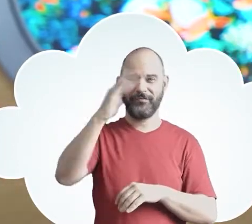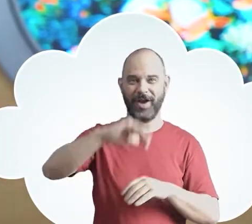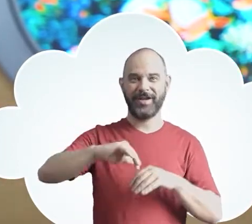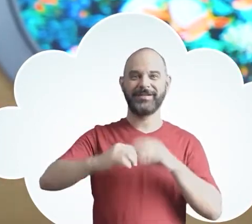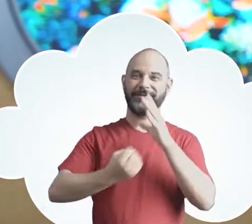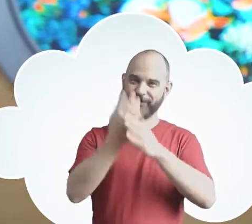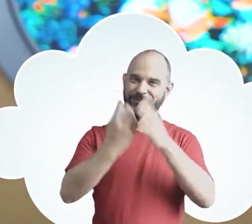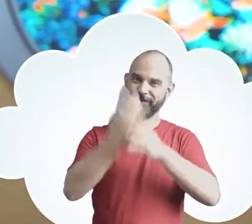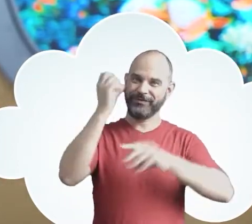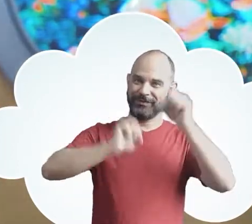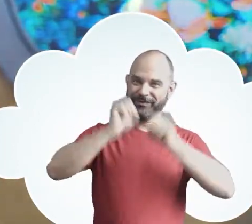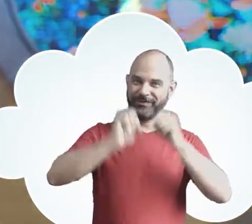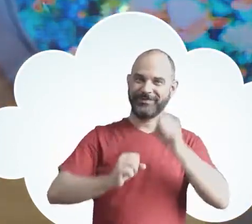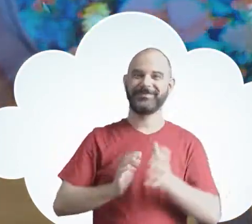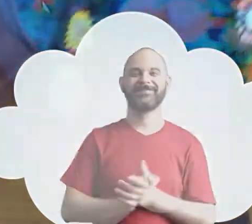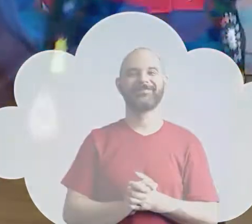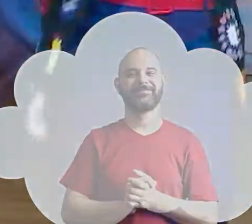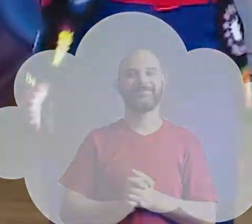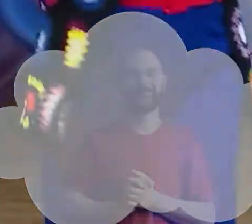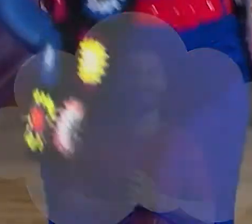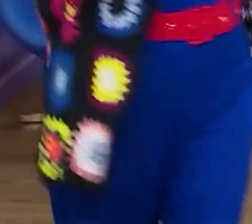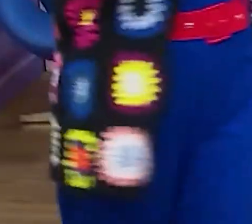ha.com.vc/fábrica de sonhos. Vem fabricar com a gente!